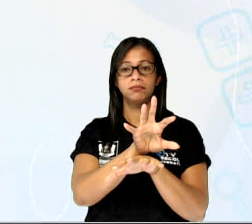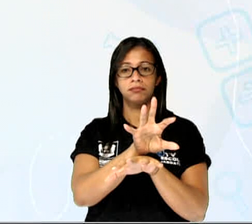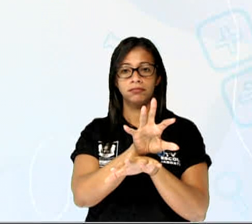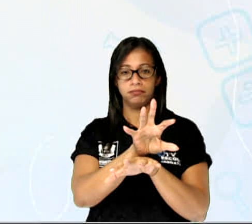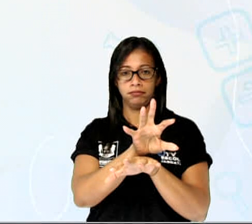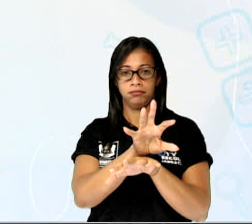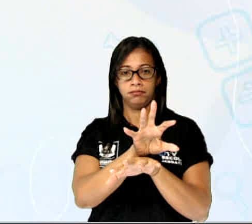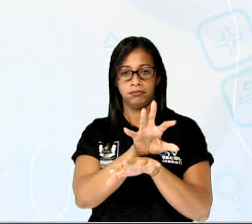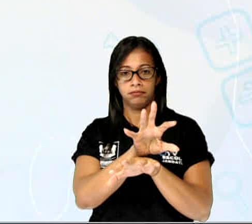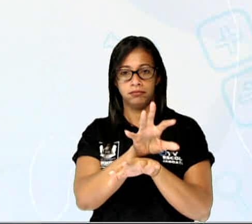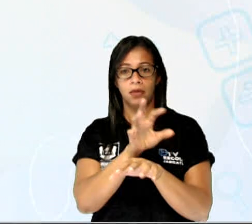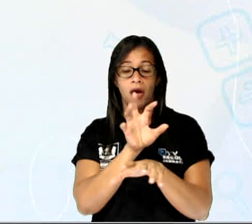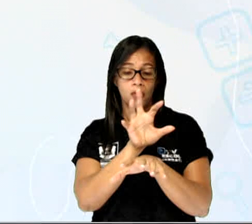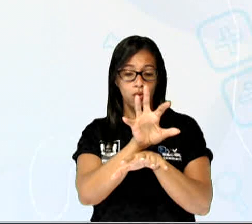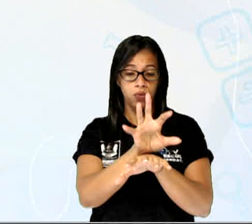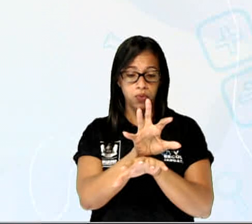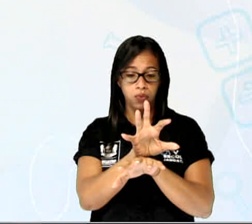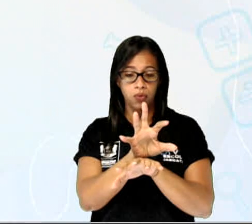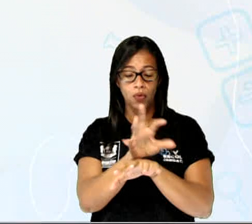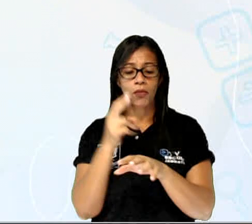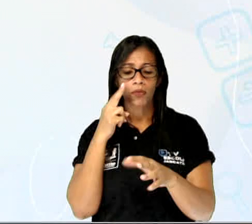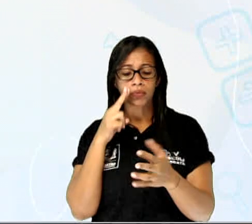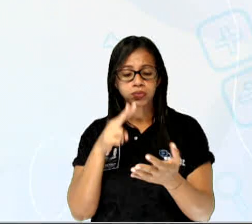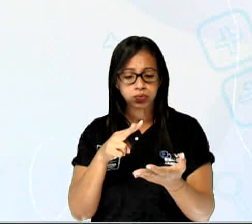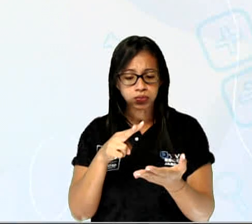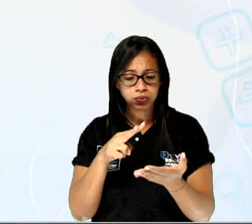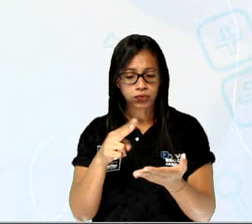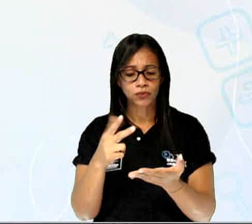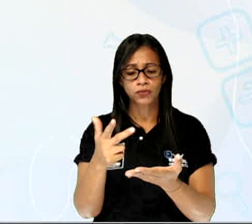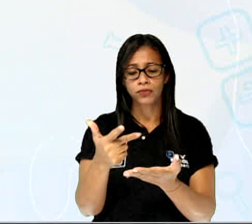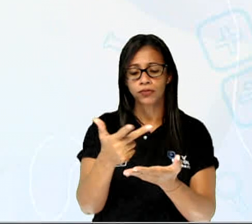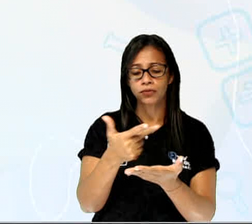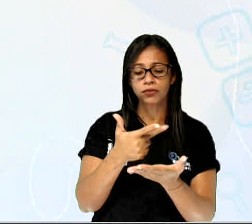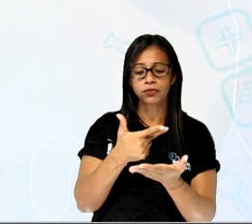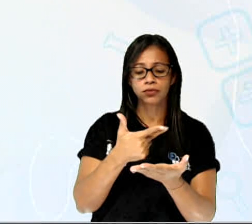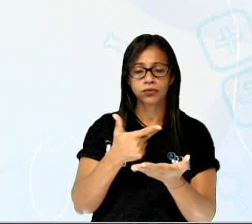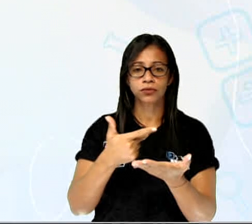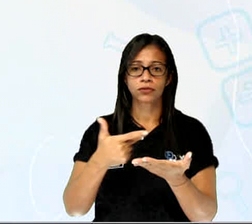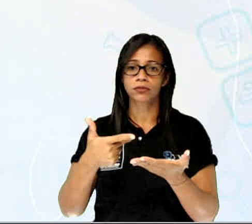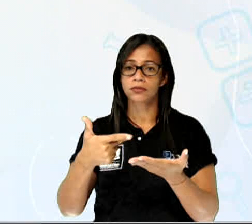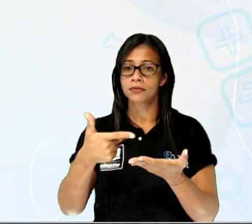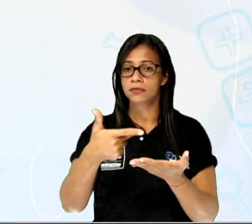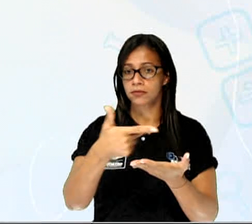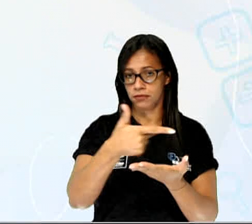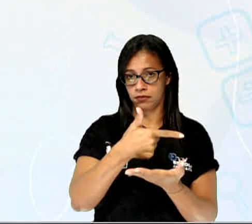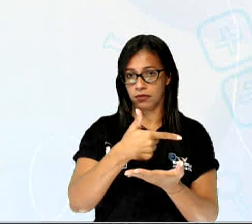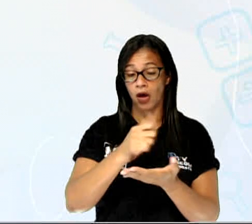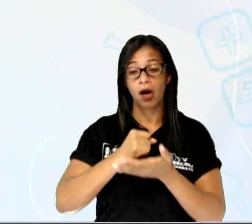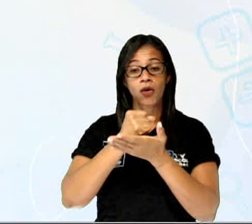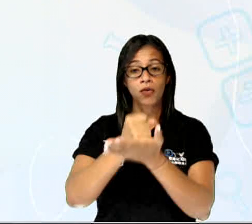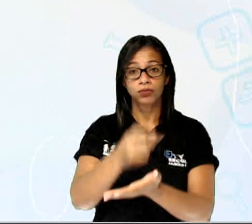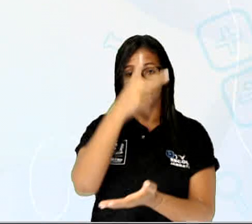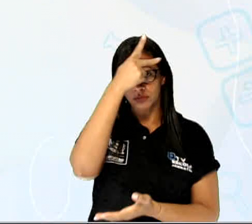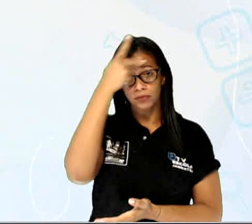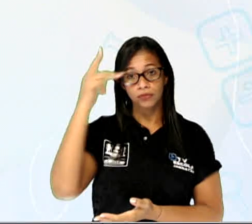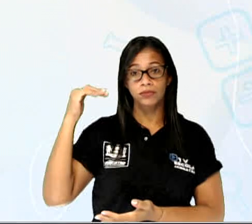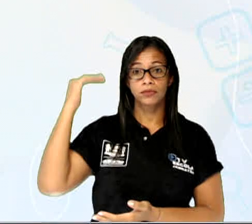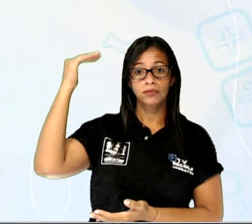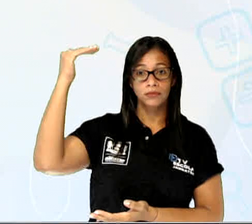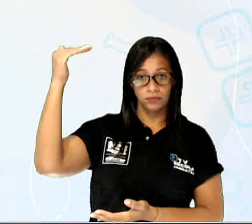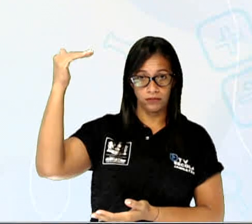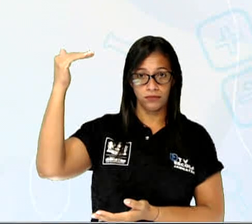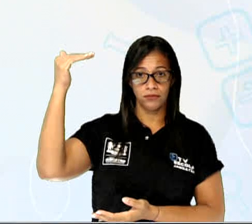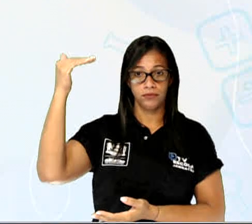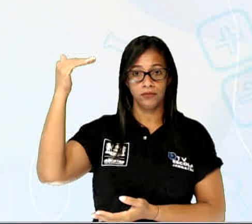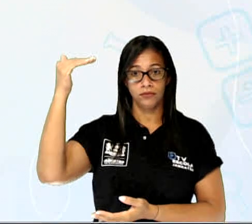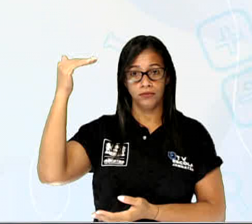lindo desenho. Com a ajuda de um adulto, marque o horário dos desenhos. Vocês estão